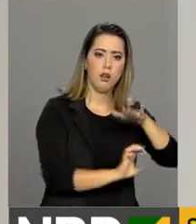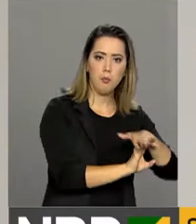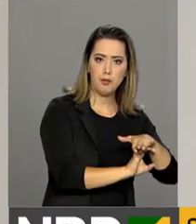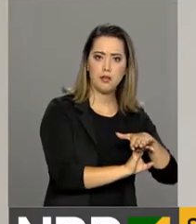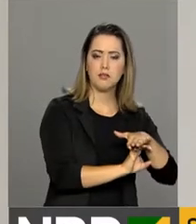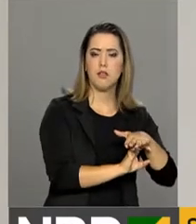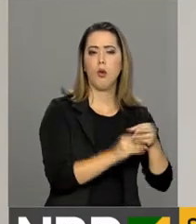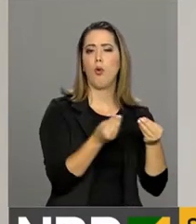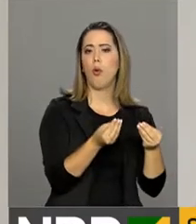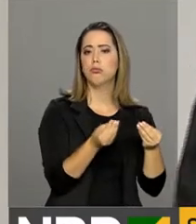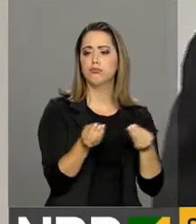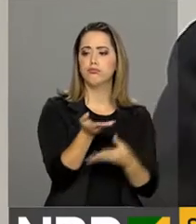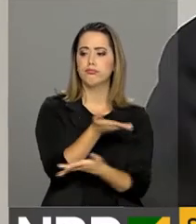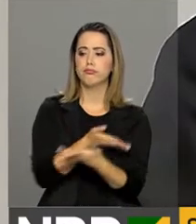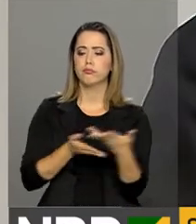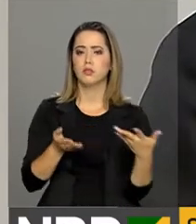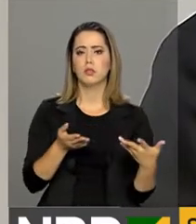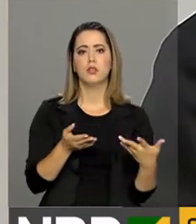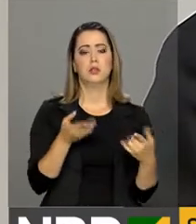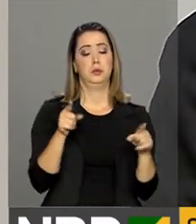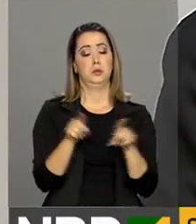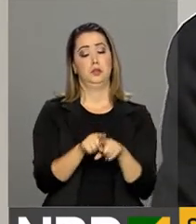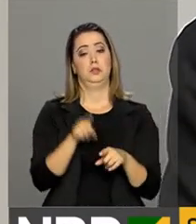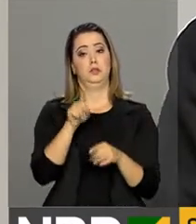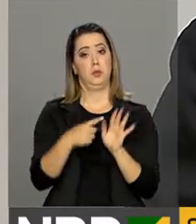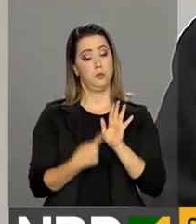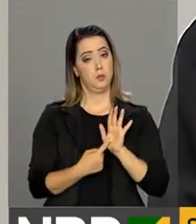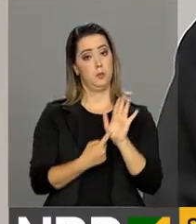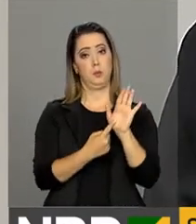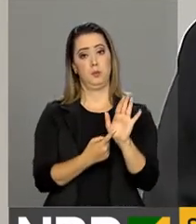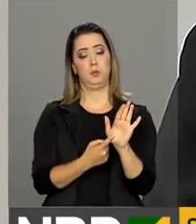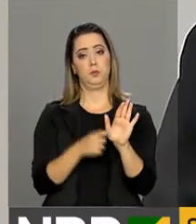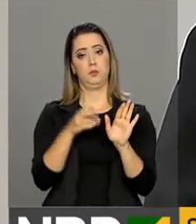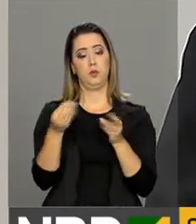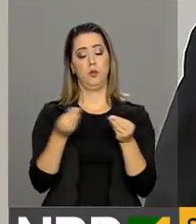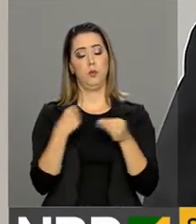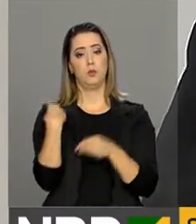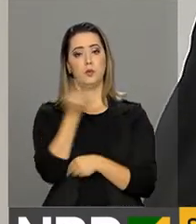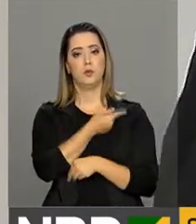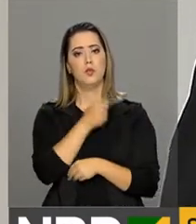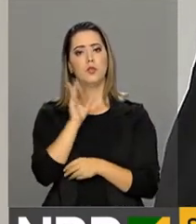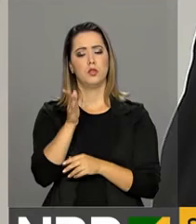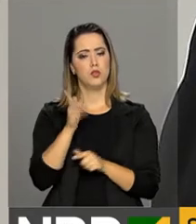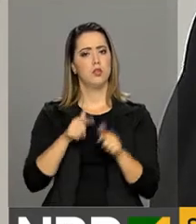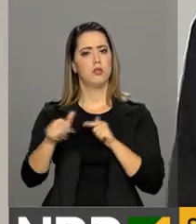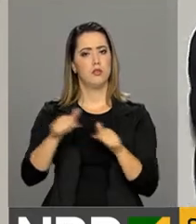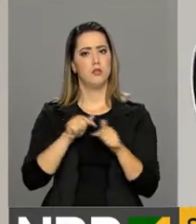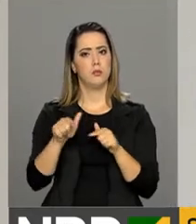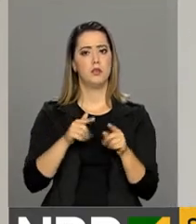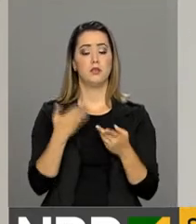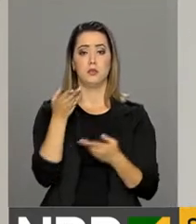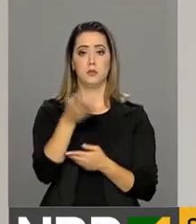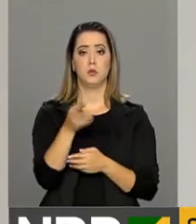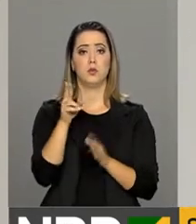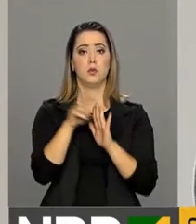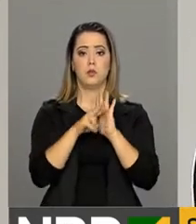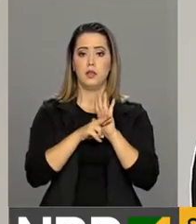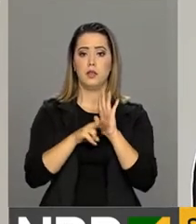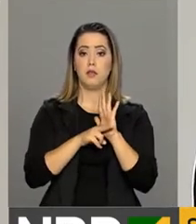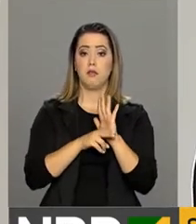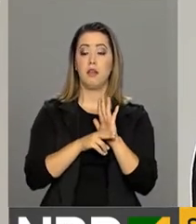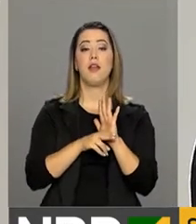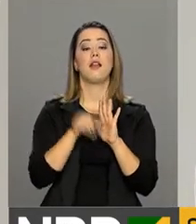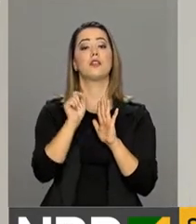relato aos senhores e senhoras para revelar como nós agimos com aquela regra do brasil tem